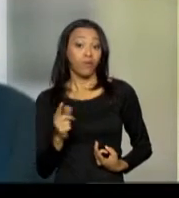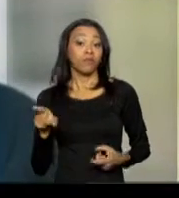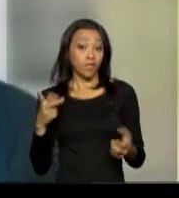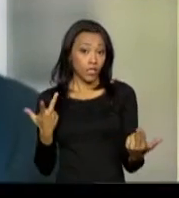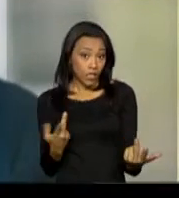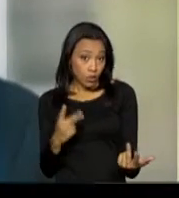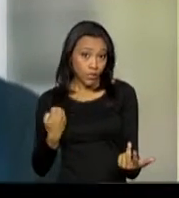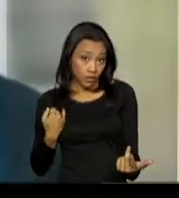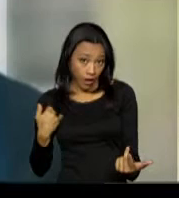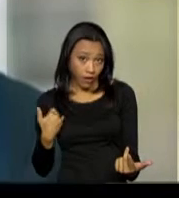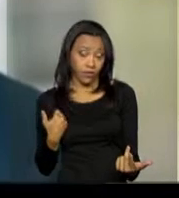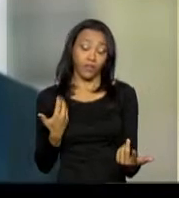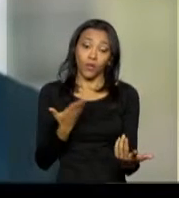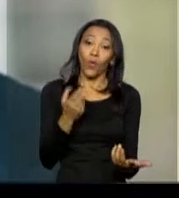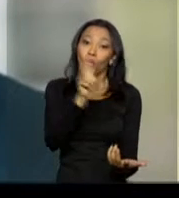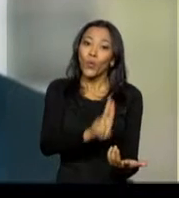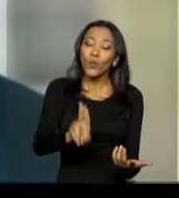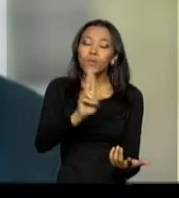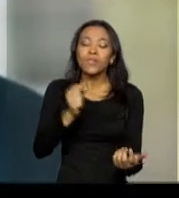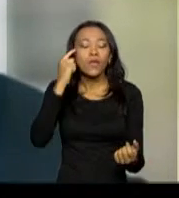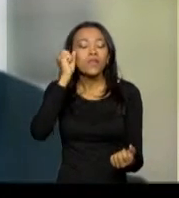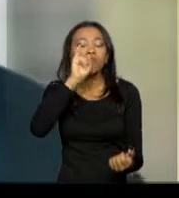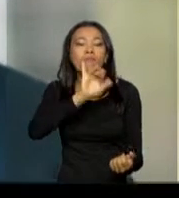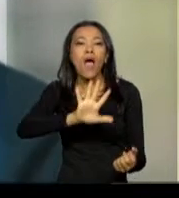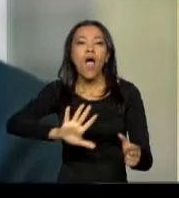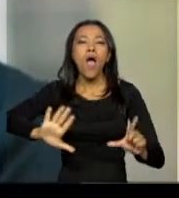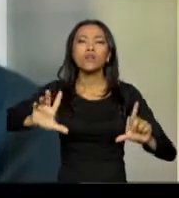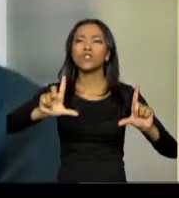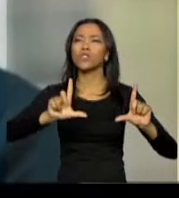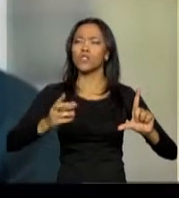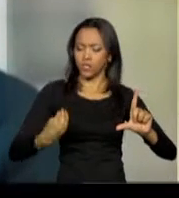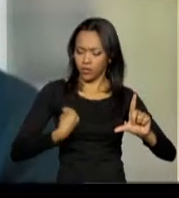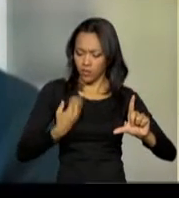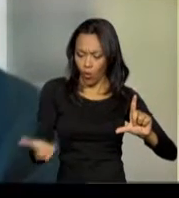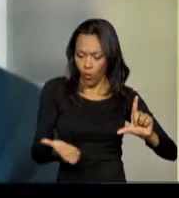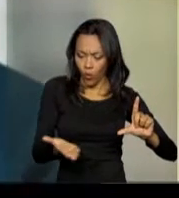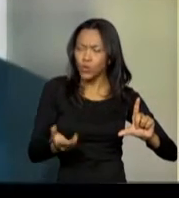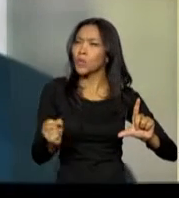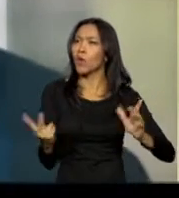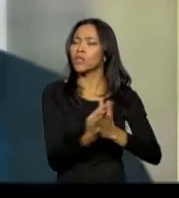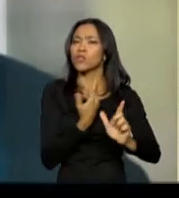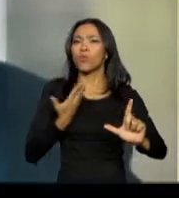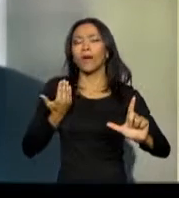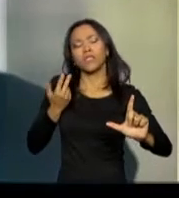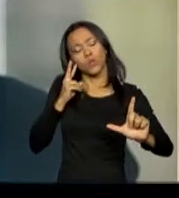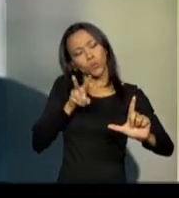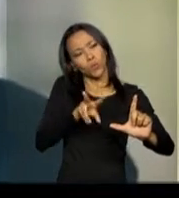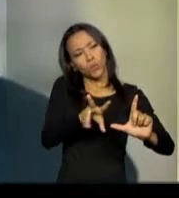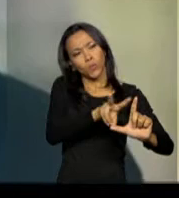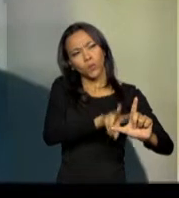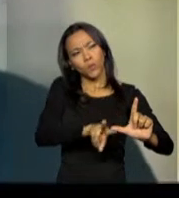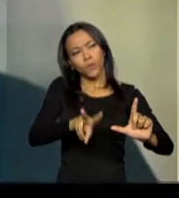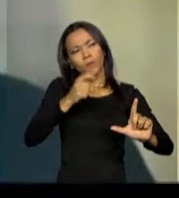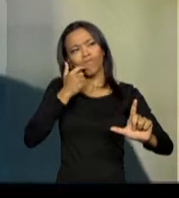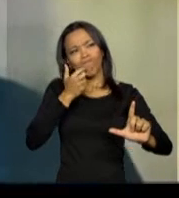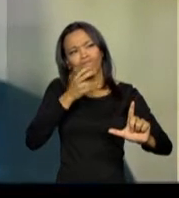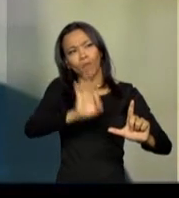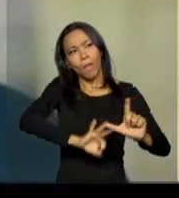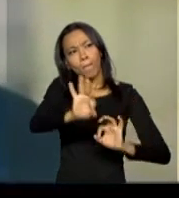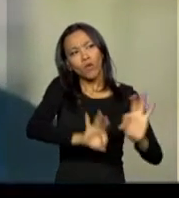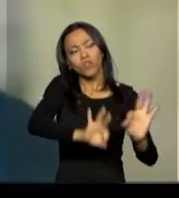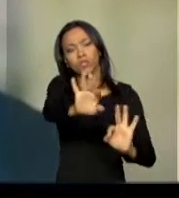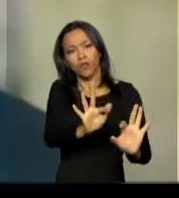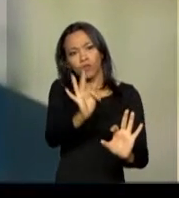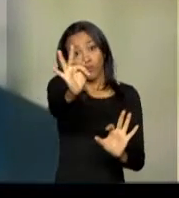idade. Usem esta fotografia do presente e do passado recente como pano de fundo para projetar